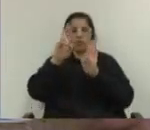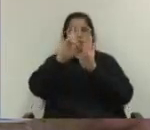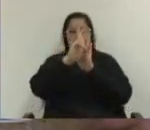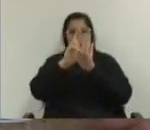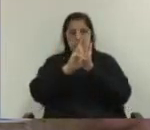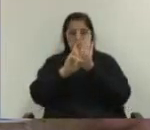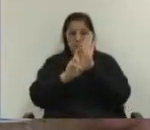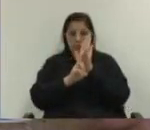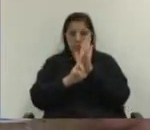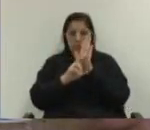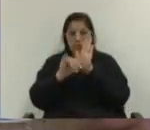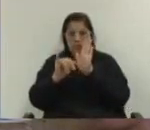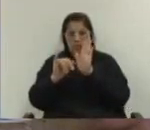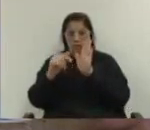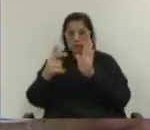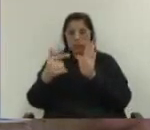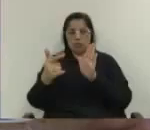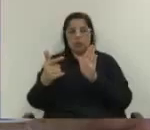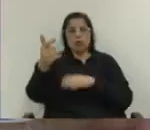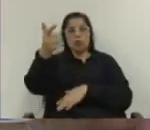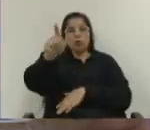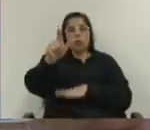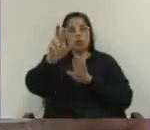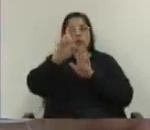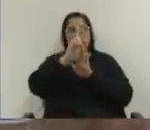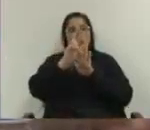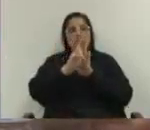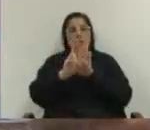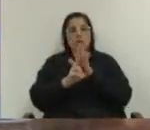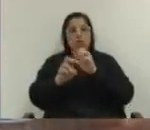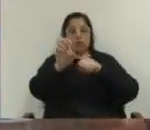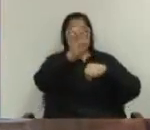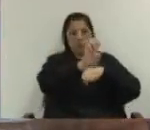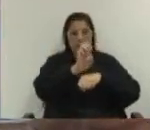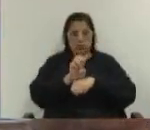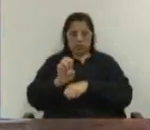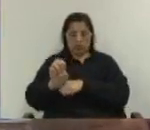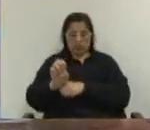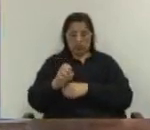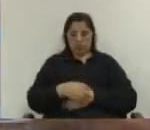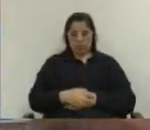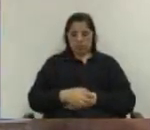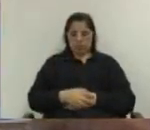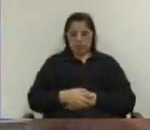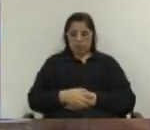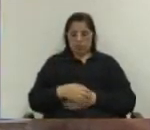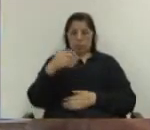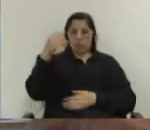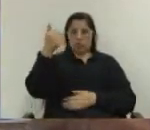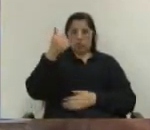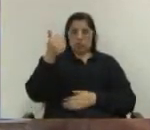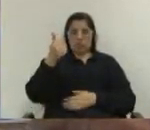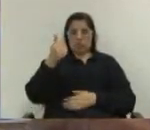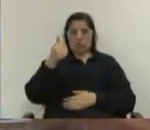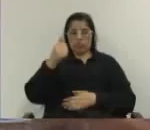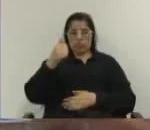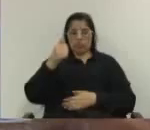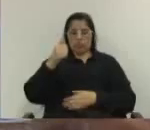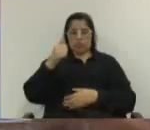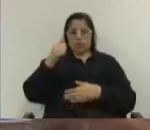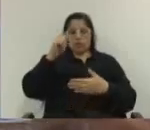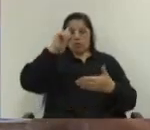outro não for estabelecido pela legislação do Estado respectivo. Primeiro, a denúncia escrita